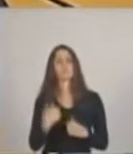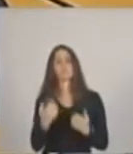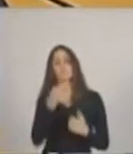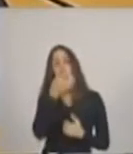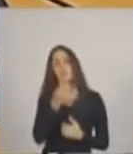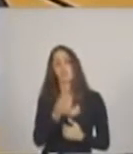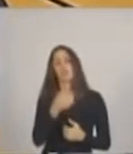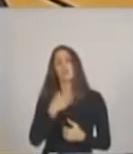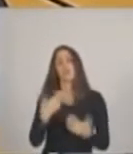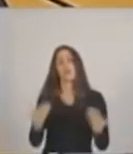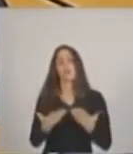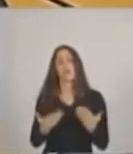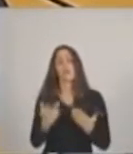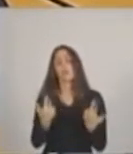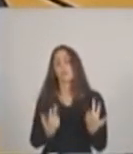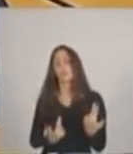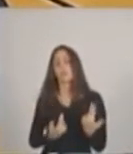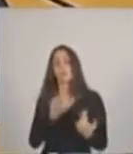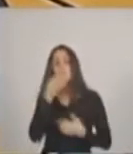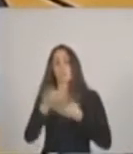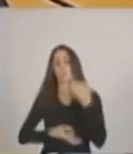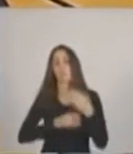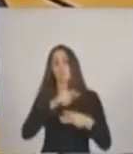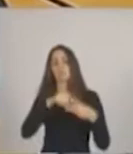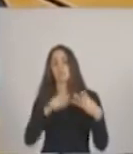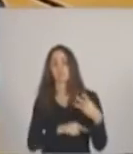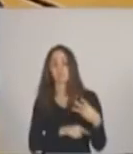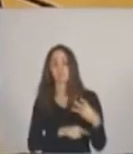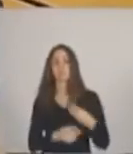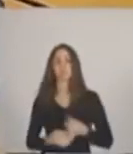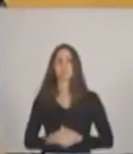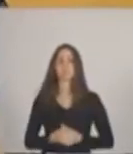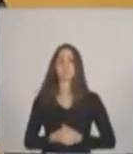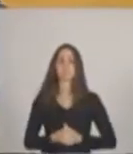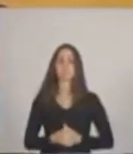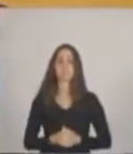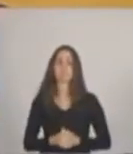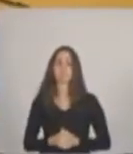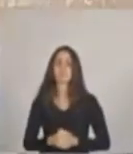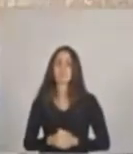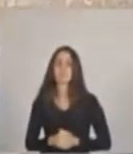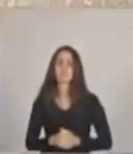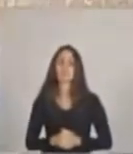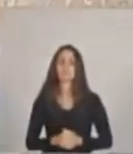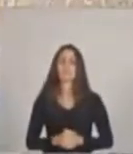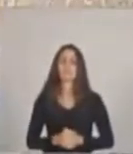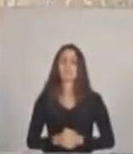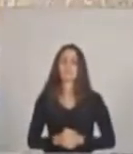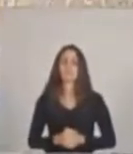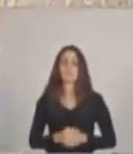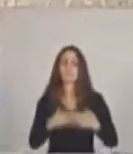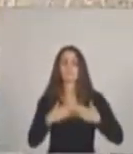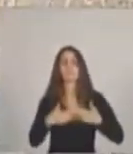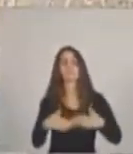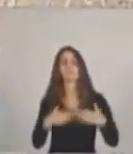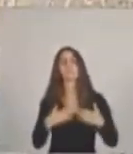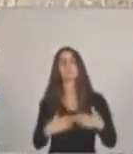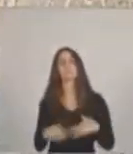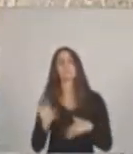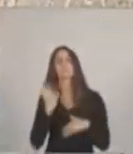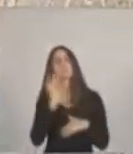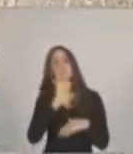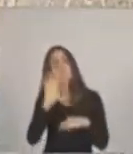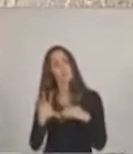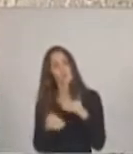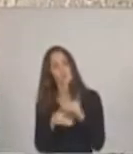opinião vai nessa mesma linha, no mesmo sentido. Pela ordem, senhor presidente. Presidente,